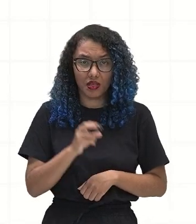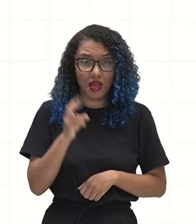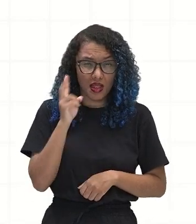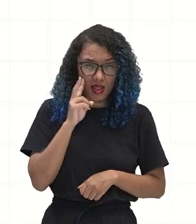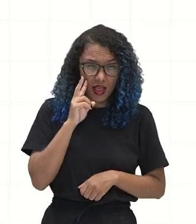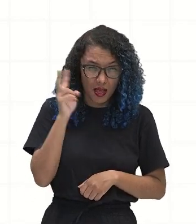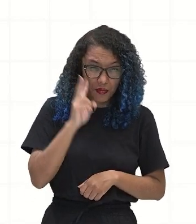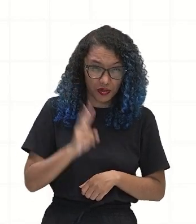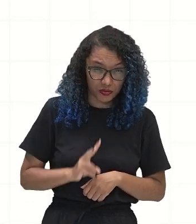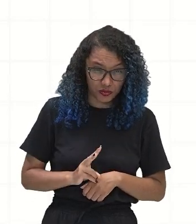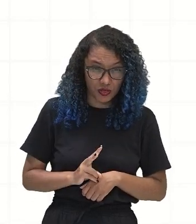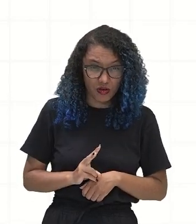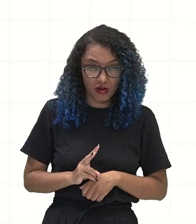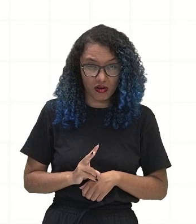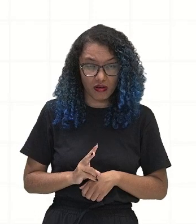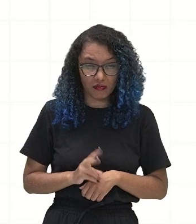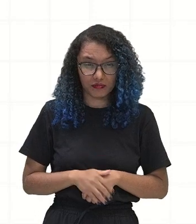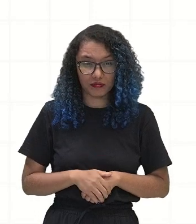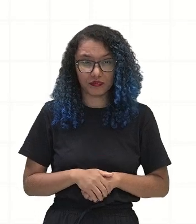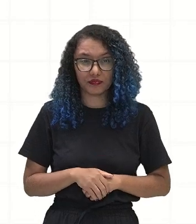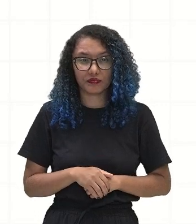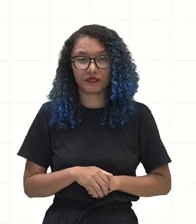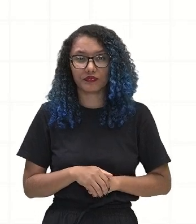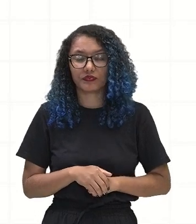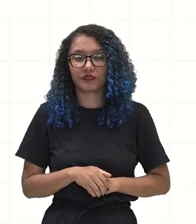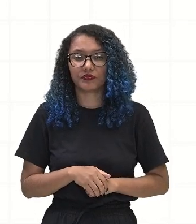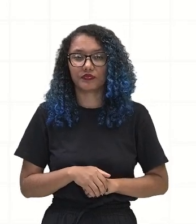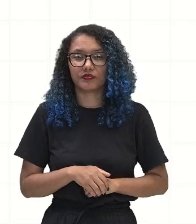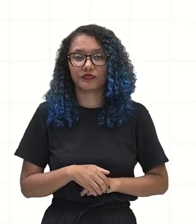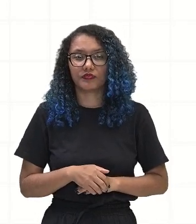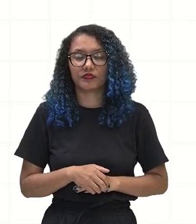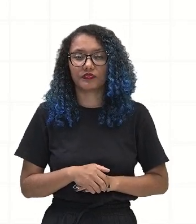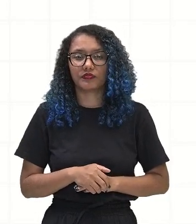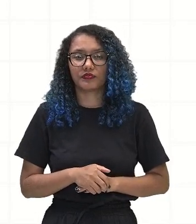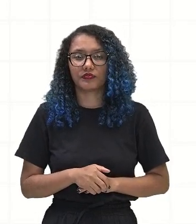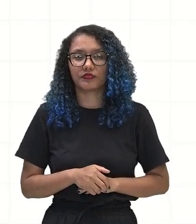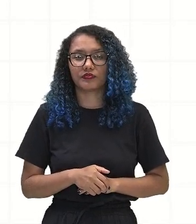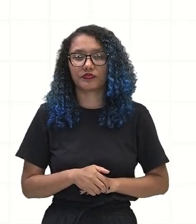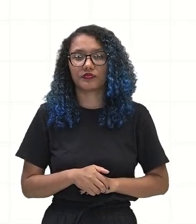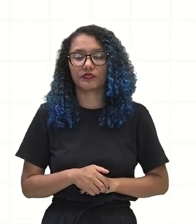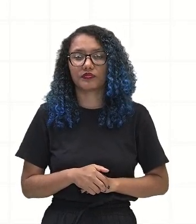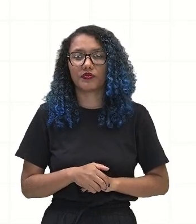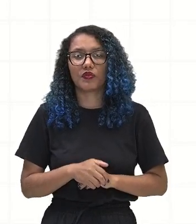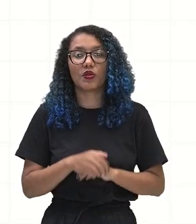que isso aqui saiu de uma fração, né?